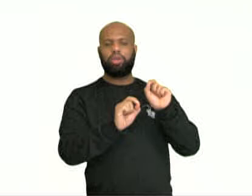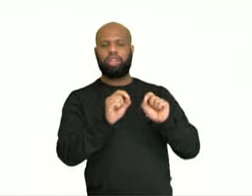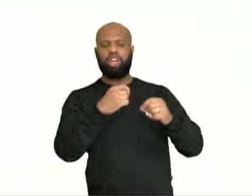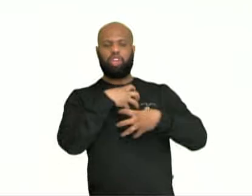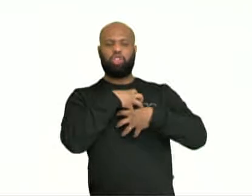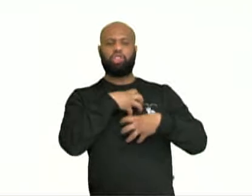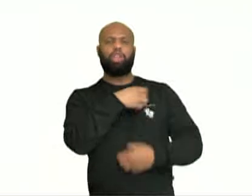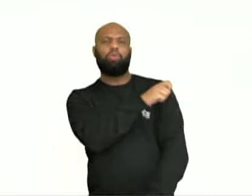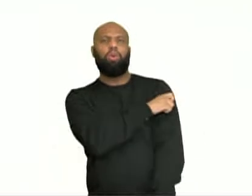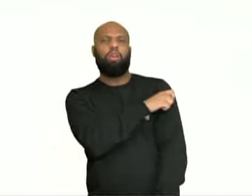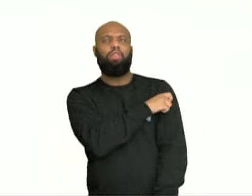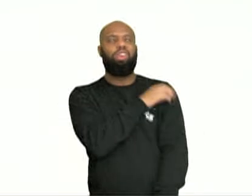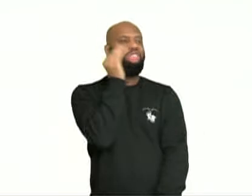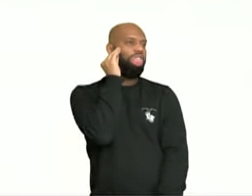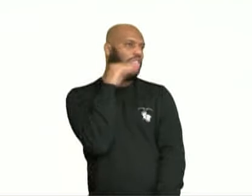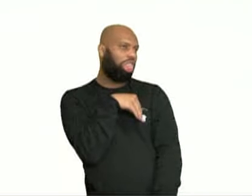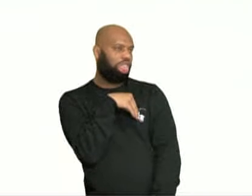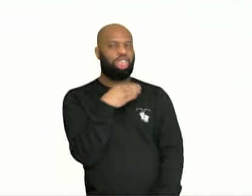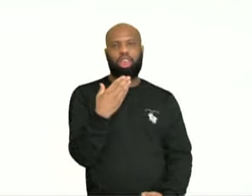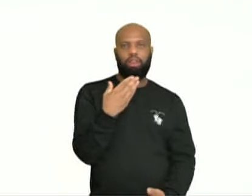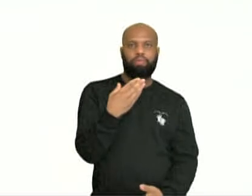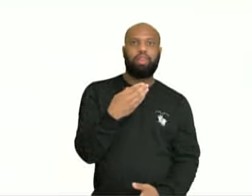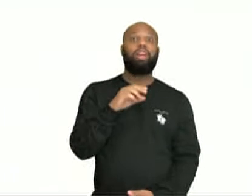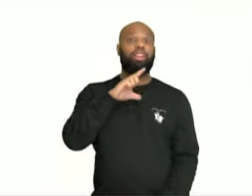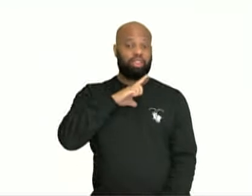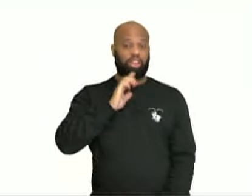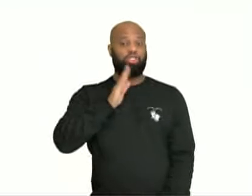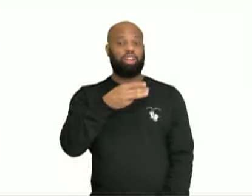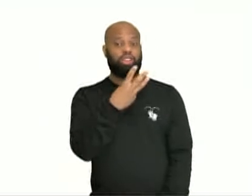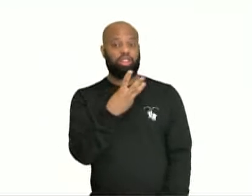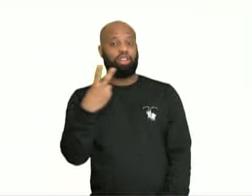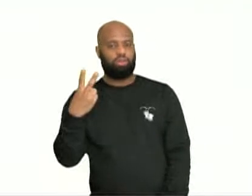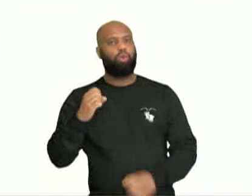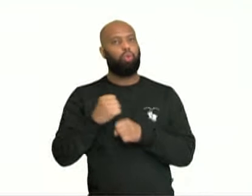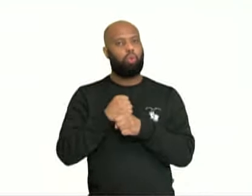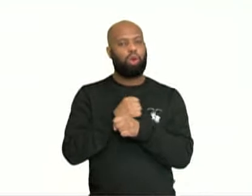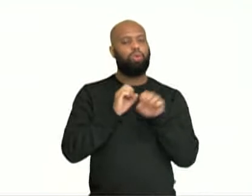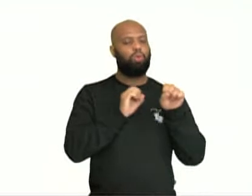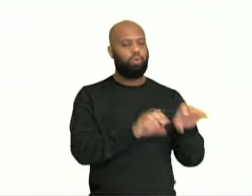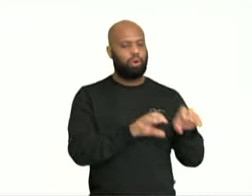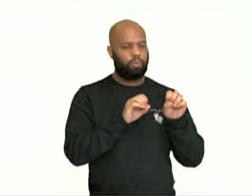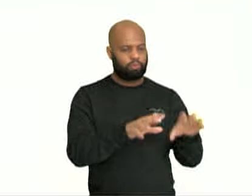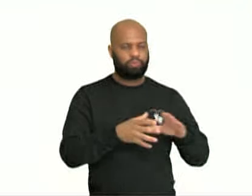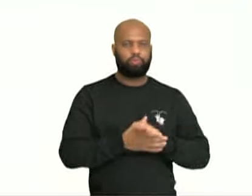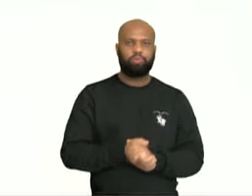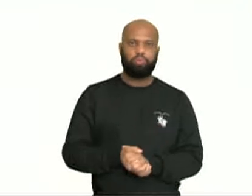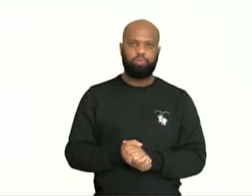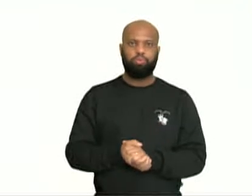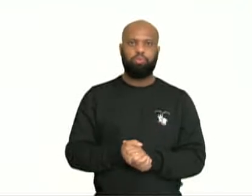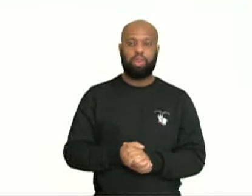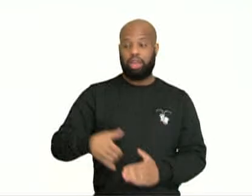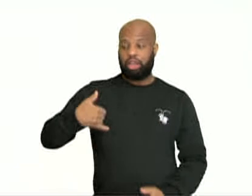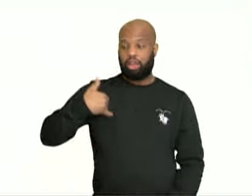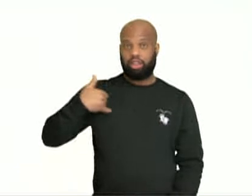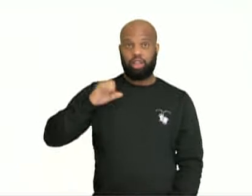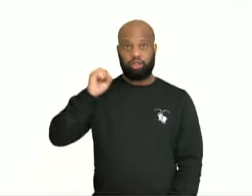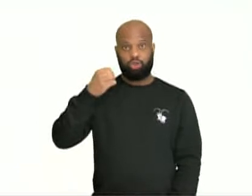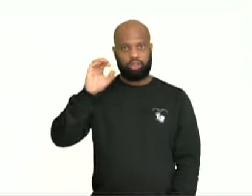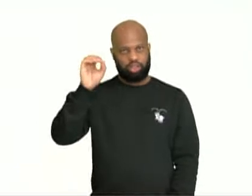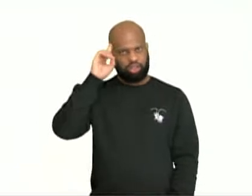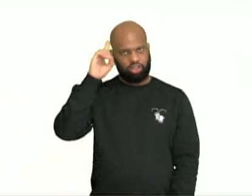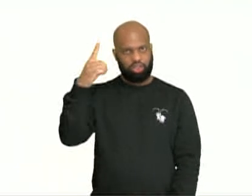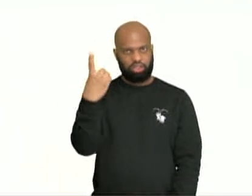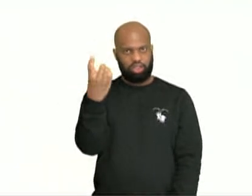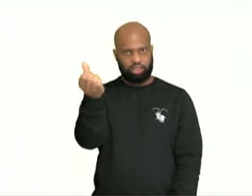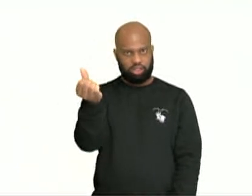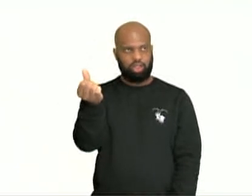em 32 anos de magistério. Vamos ao texto? Ao completar 80 anos no dia 16